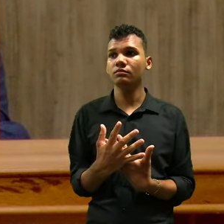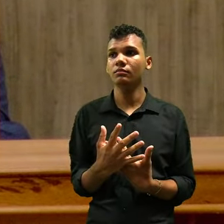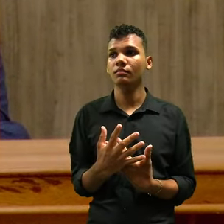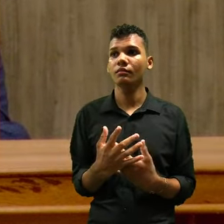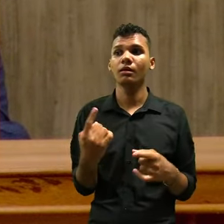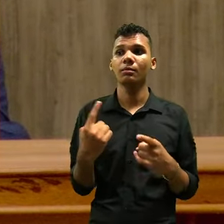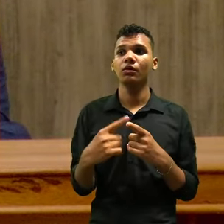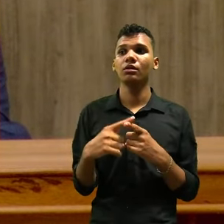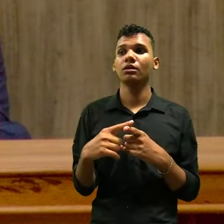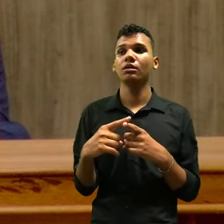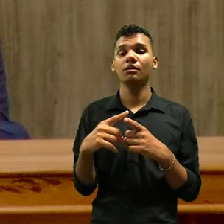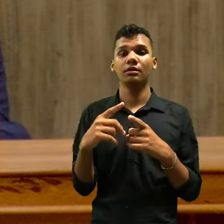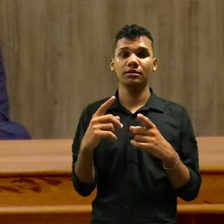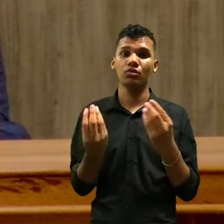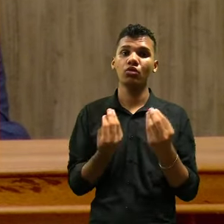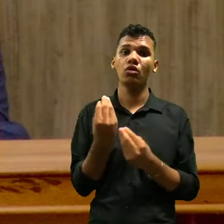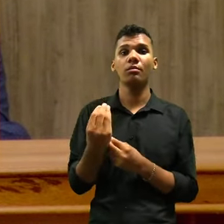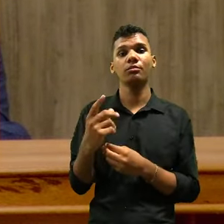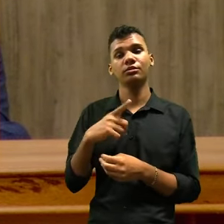traba